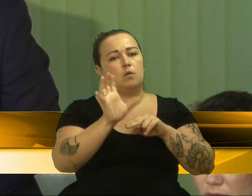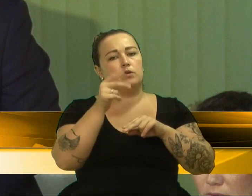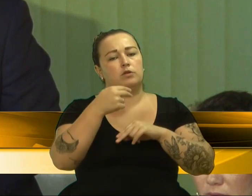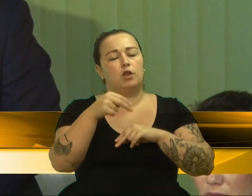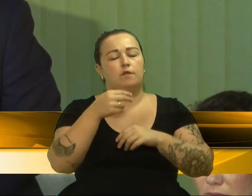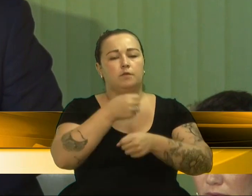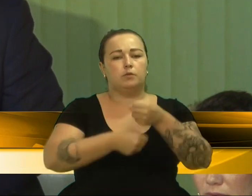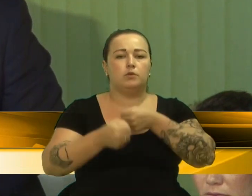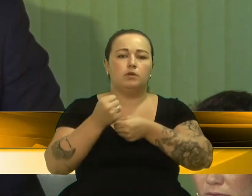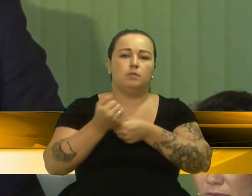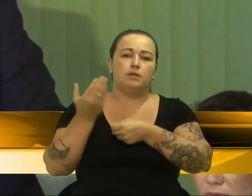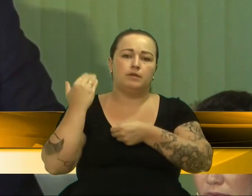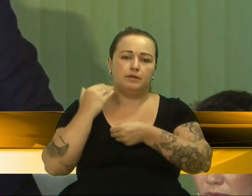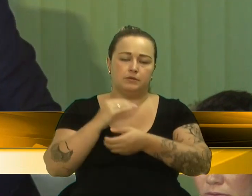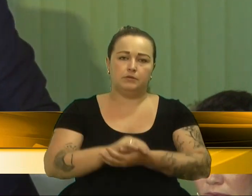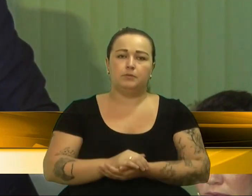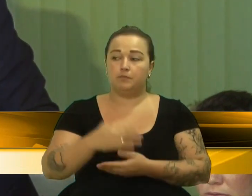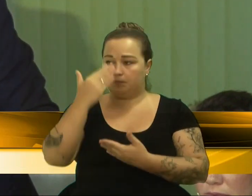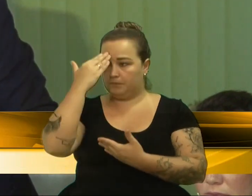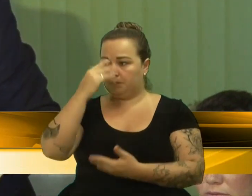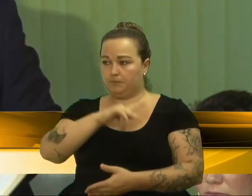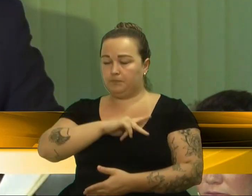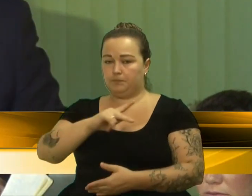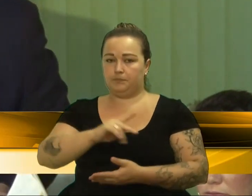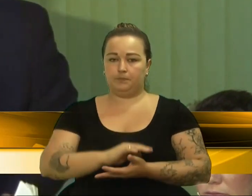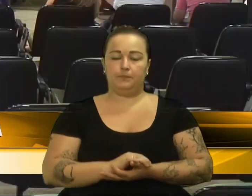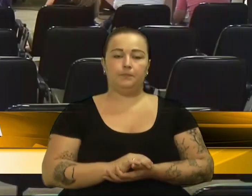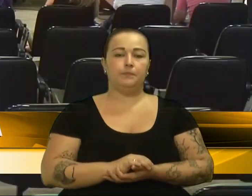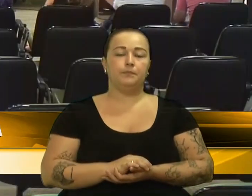passado na Tecnopuc. Muito obrigado, senhor presidente, era isso.